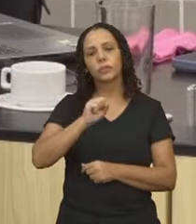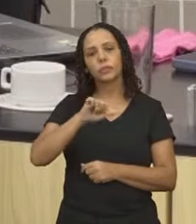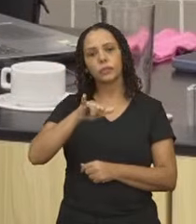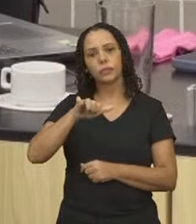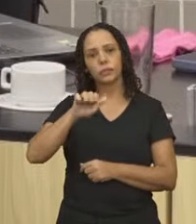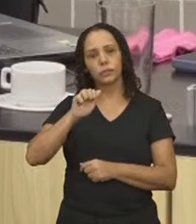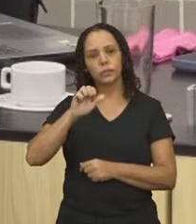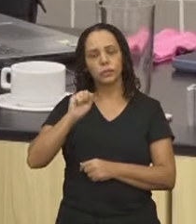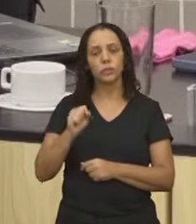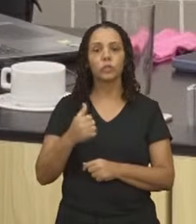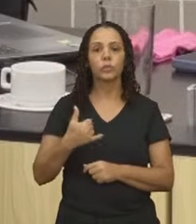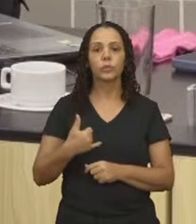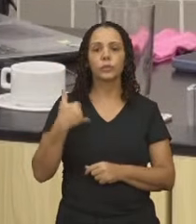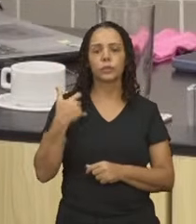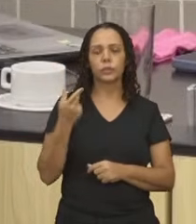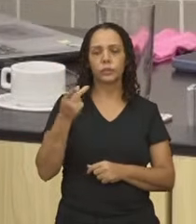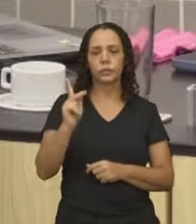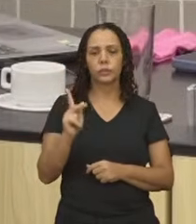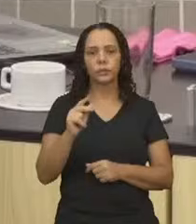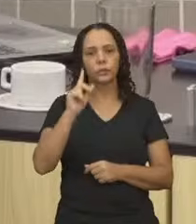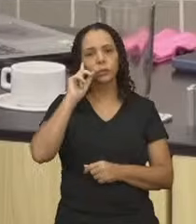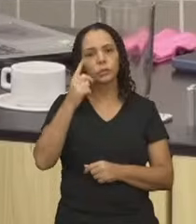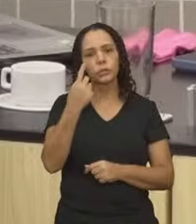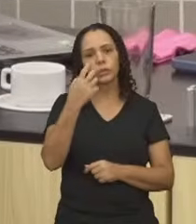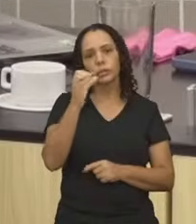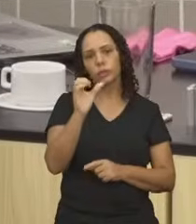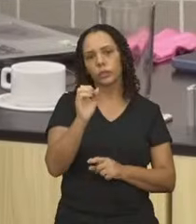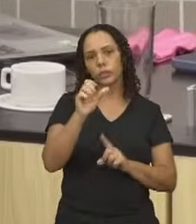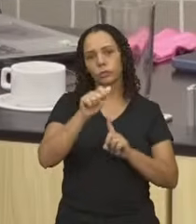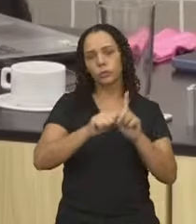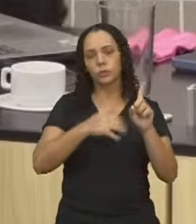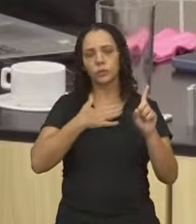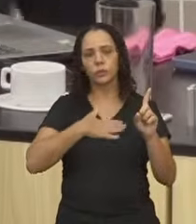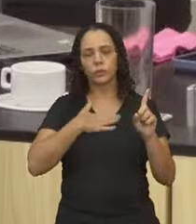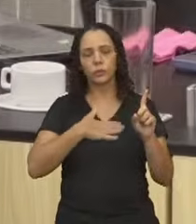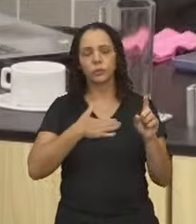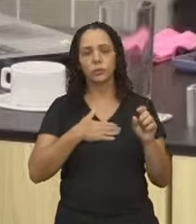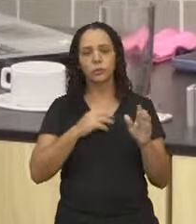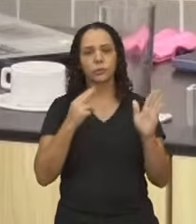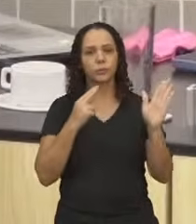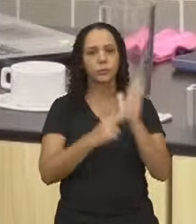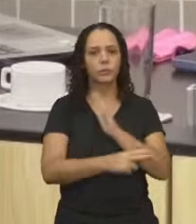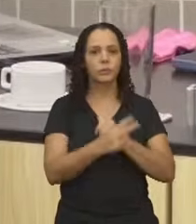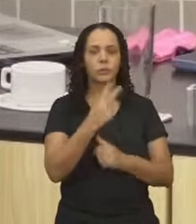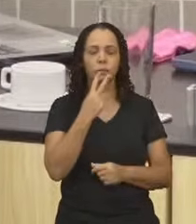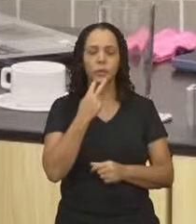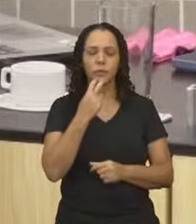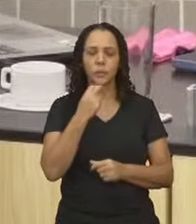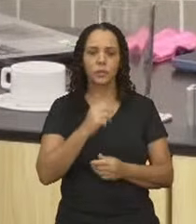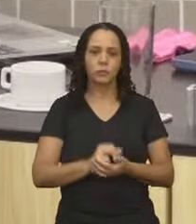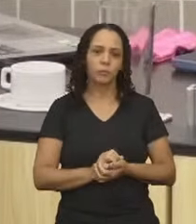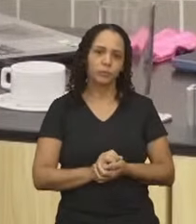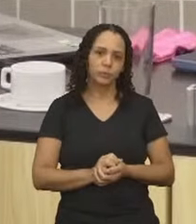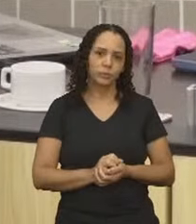de Santana pela passagem do seu aniversário no dia 10 de agosto. Autoria, Valmir do Parque Meia